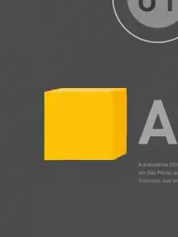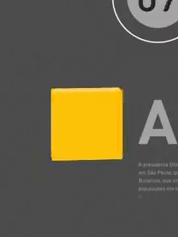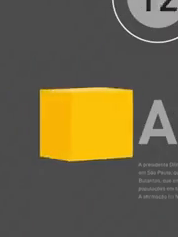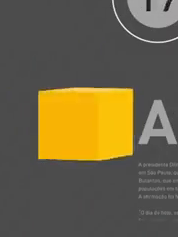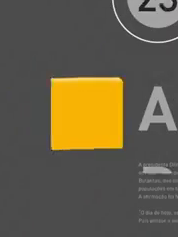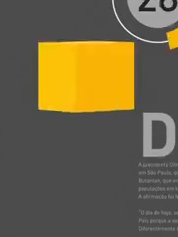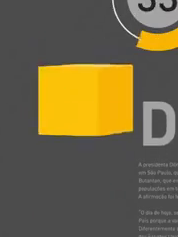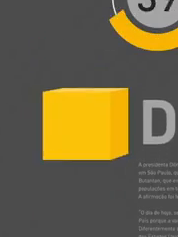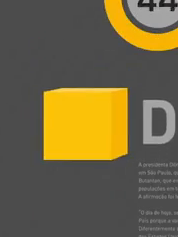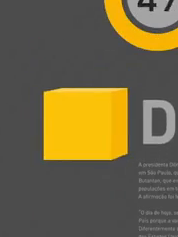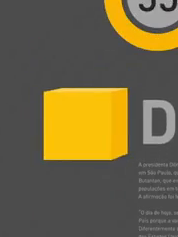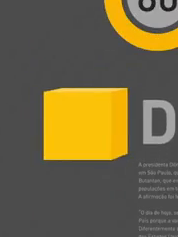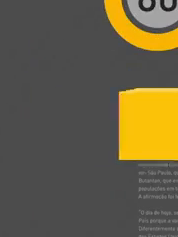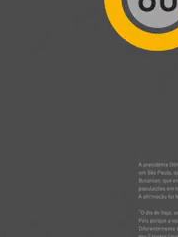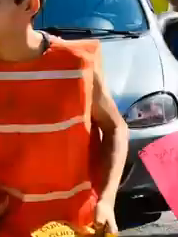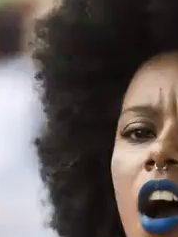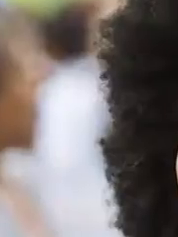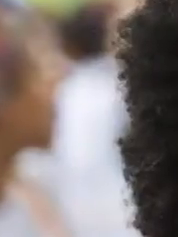o